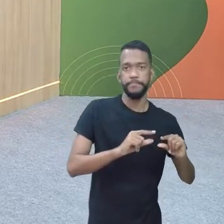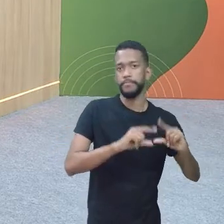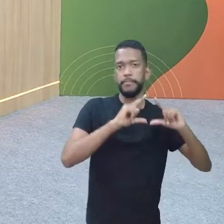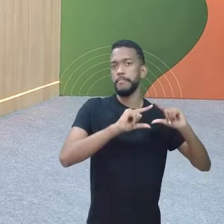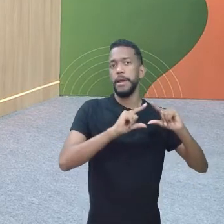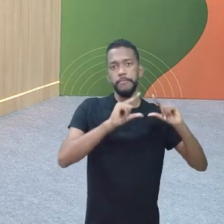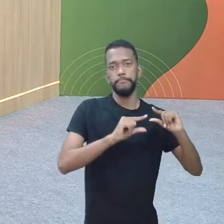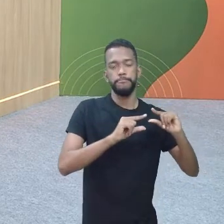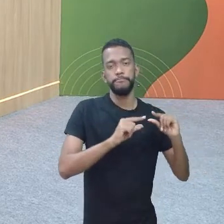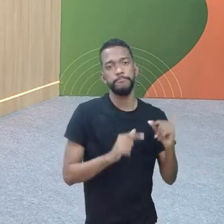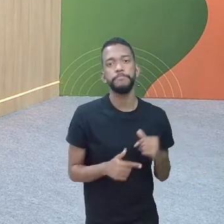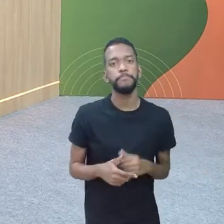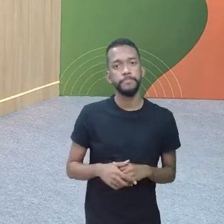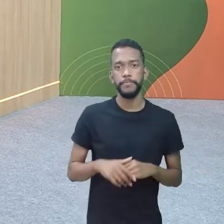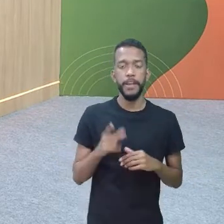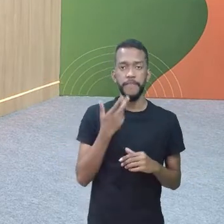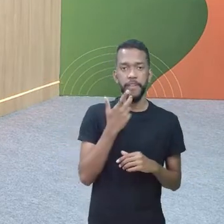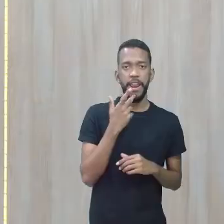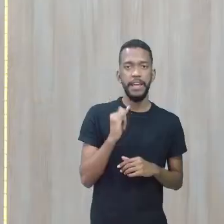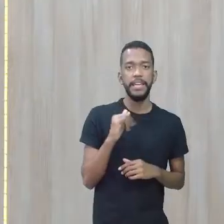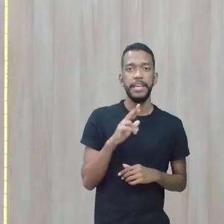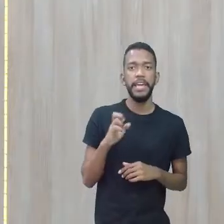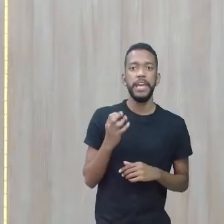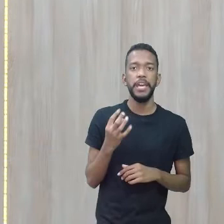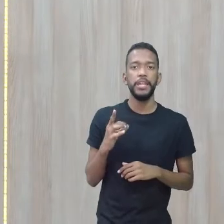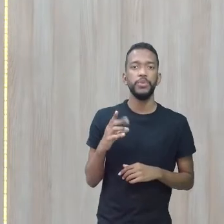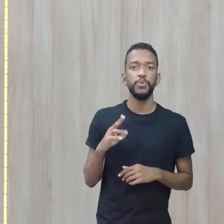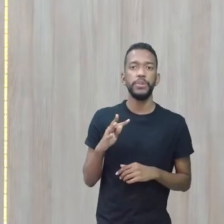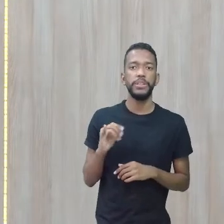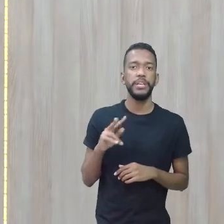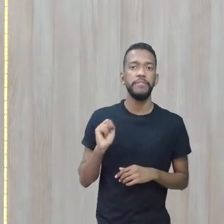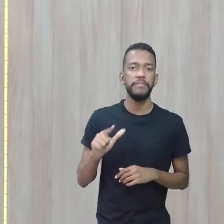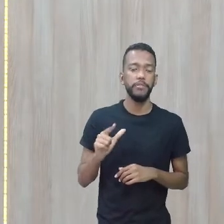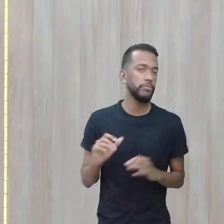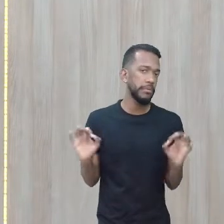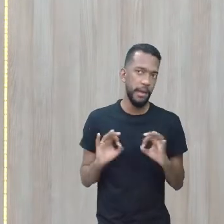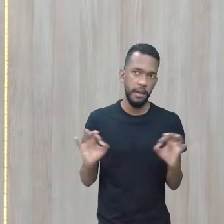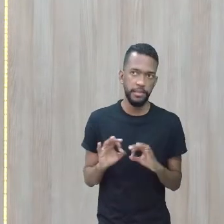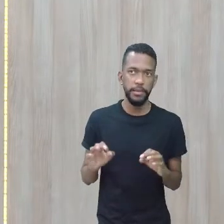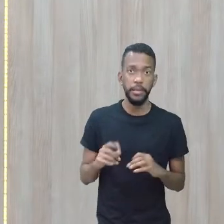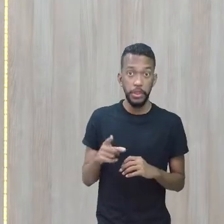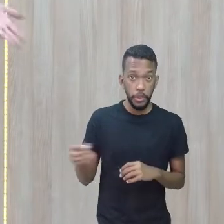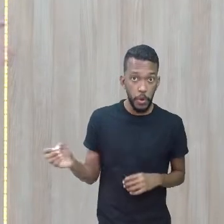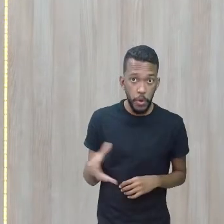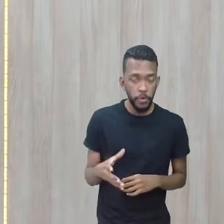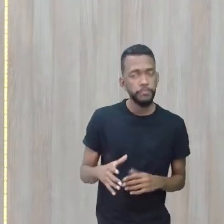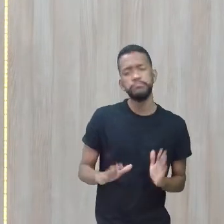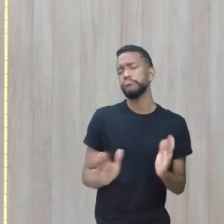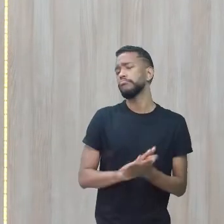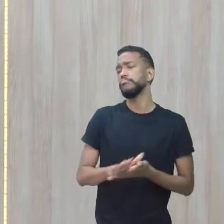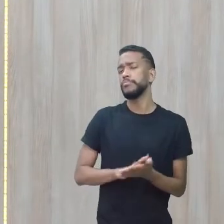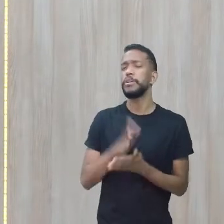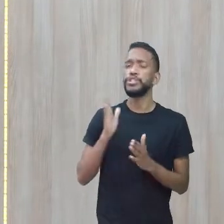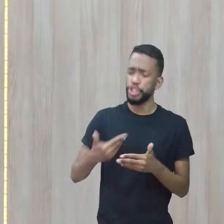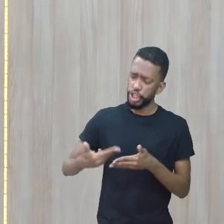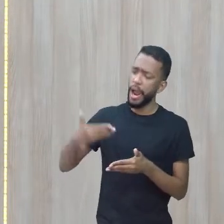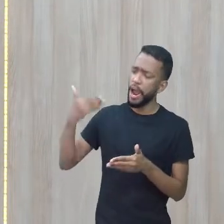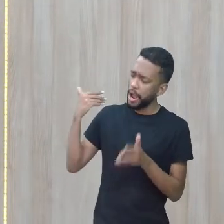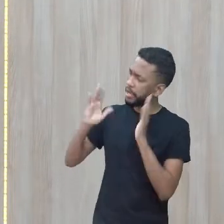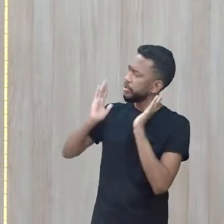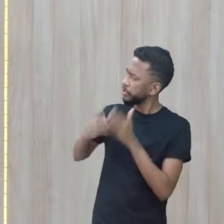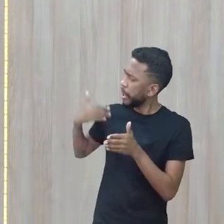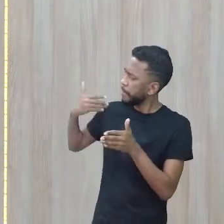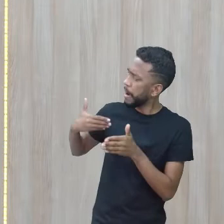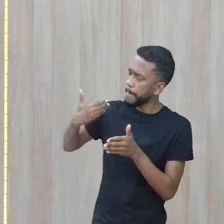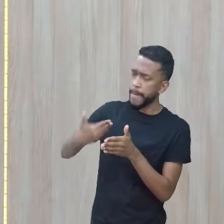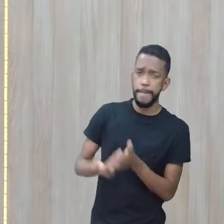de irredutível, tá bom? Tudo novo? Nada, né, gente? Até agora a gente só viu coisa de relembrar o